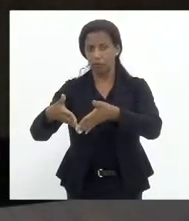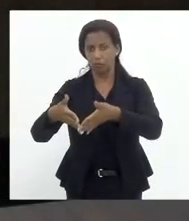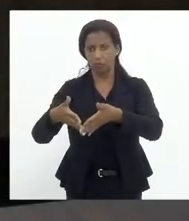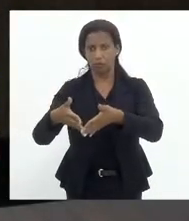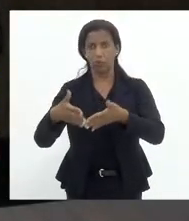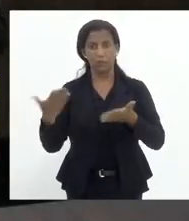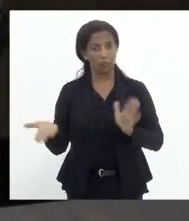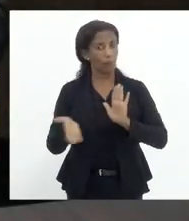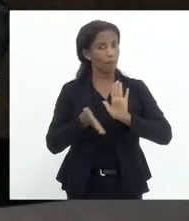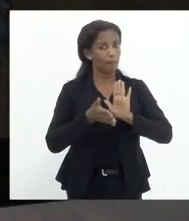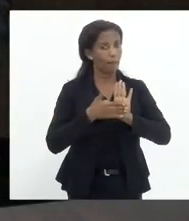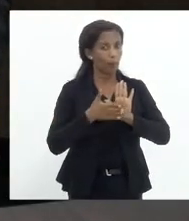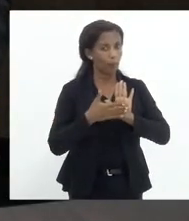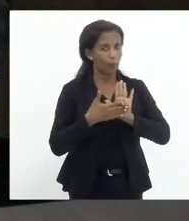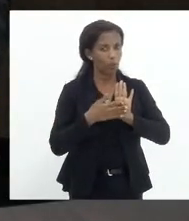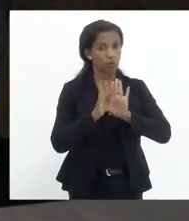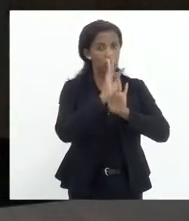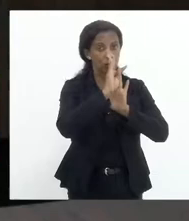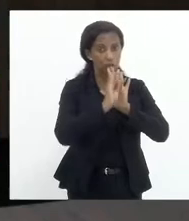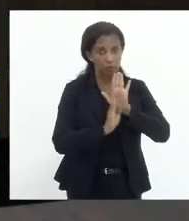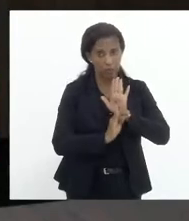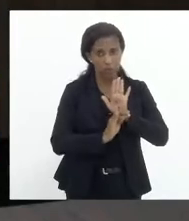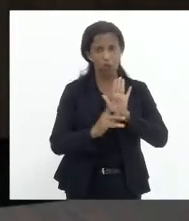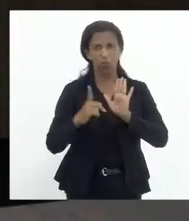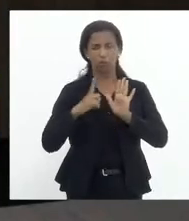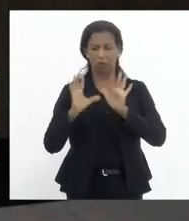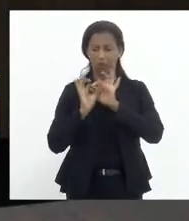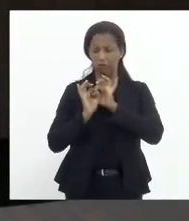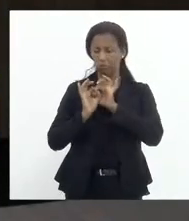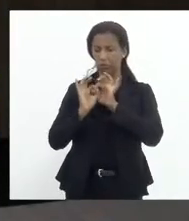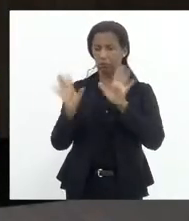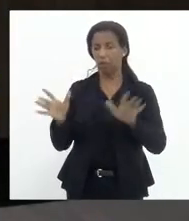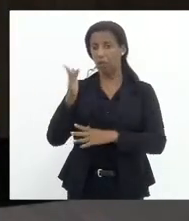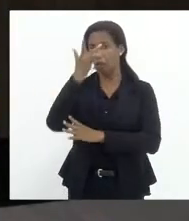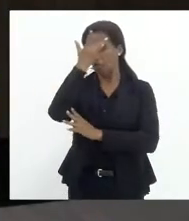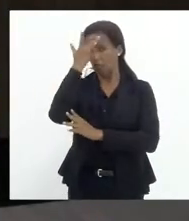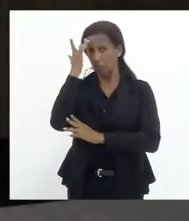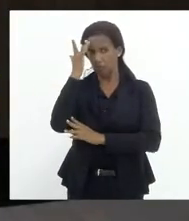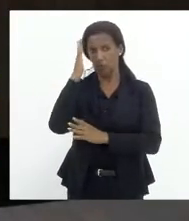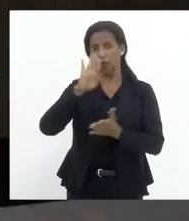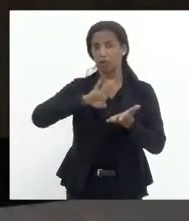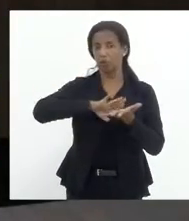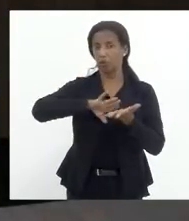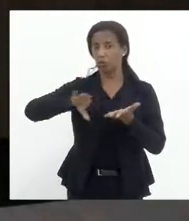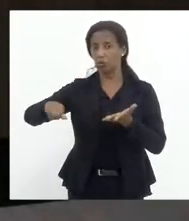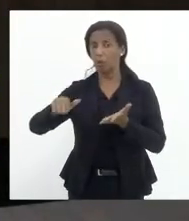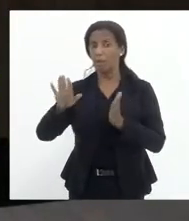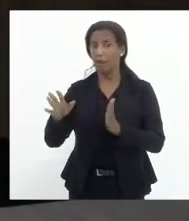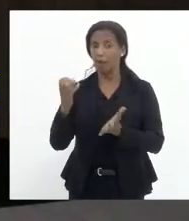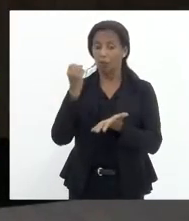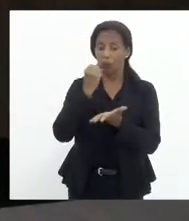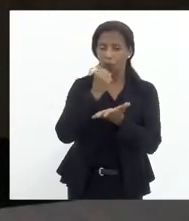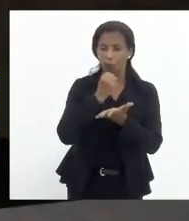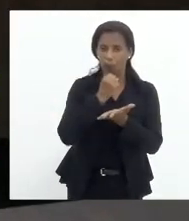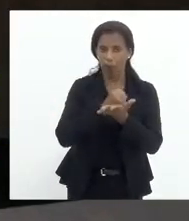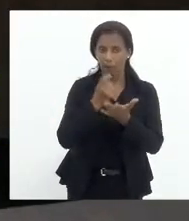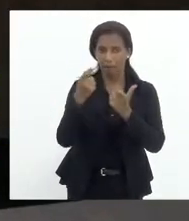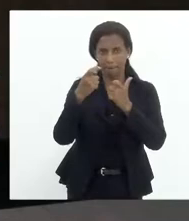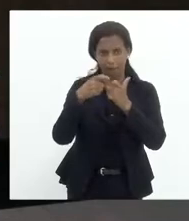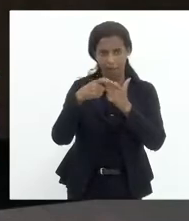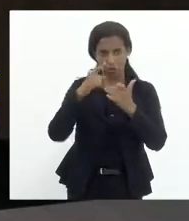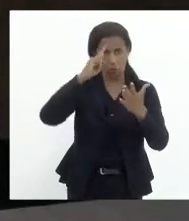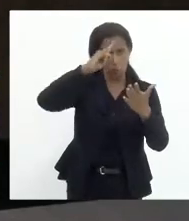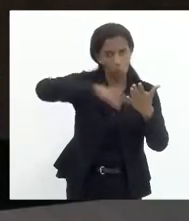deputada Renata proposta é que no texto haja autorização que as pessoas sejam excluídas mas que no seu atestado ela esteja